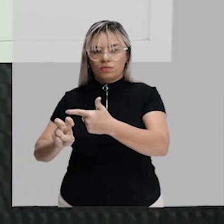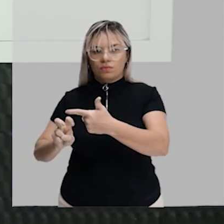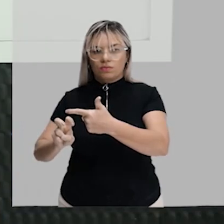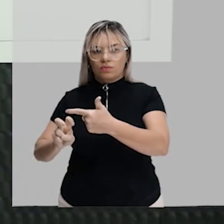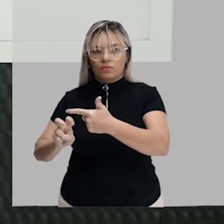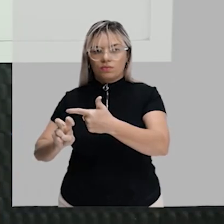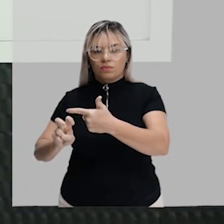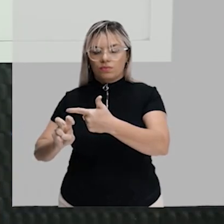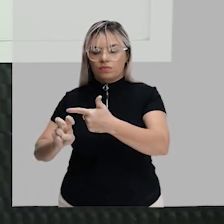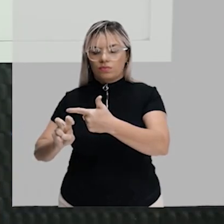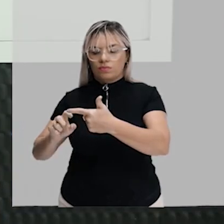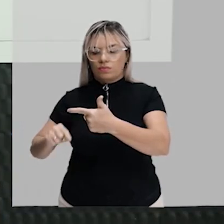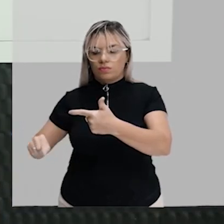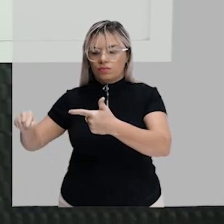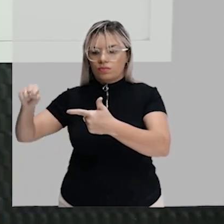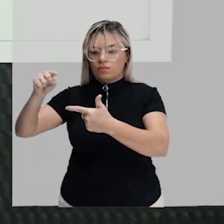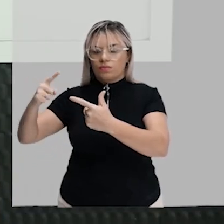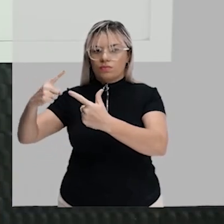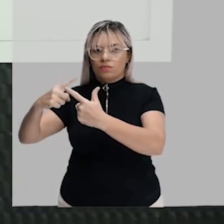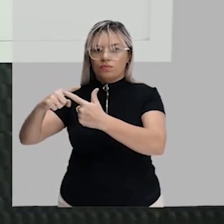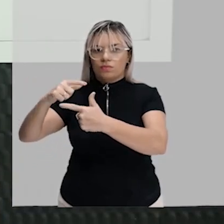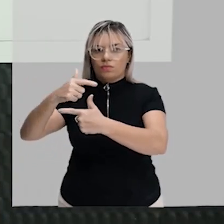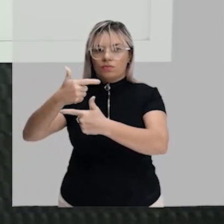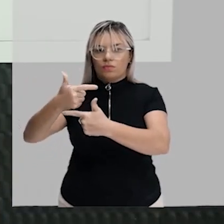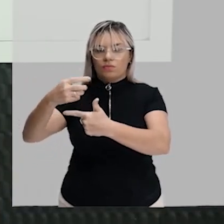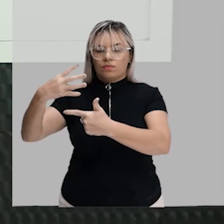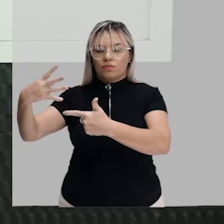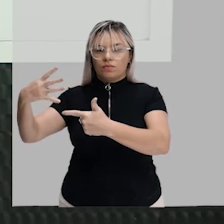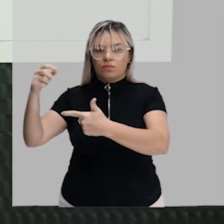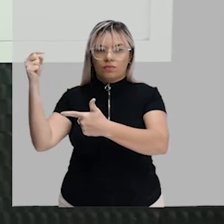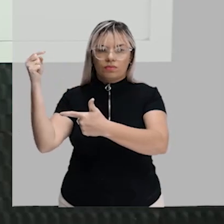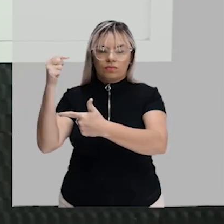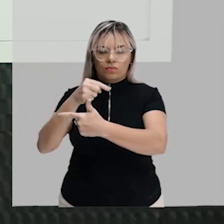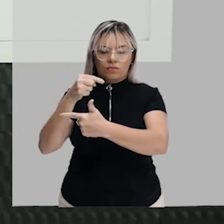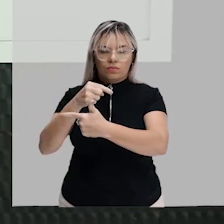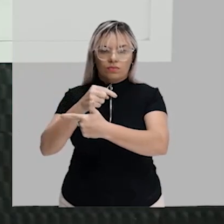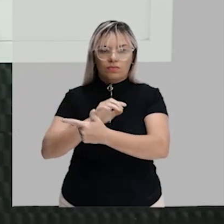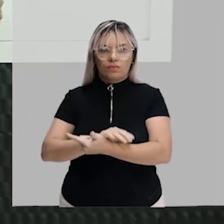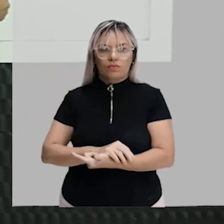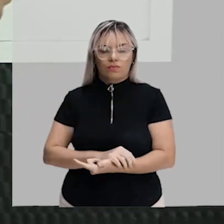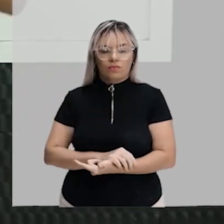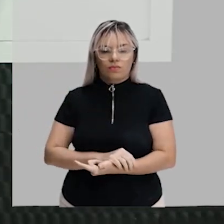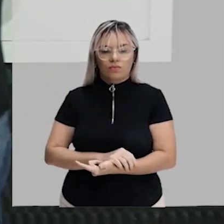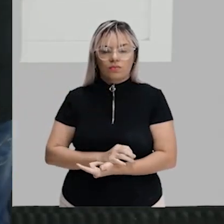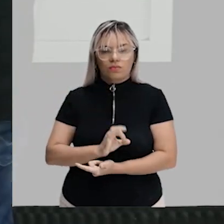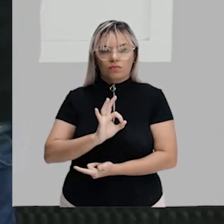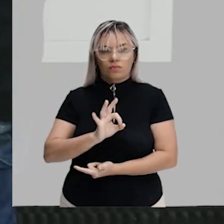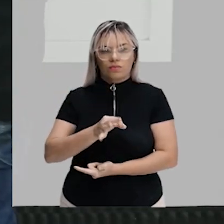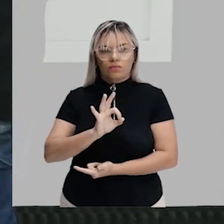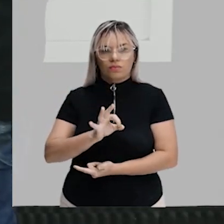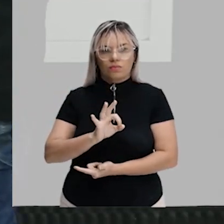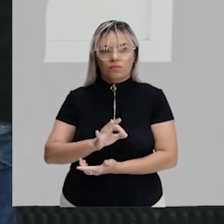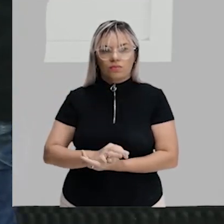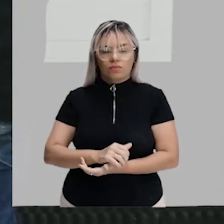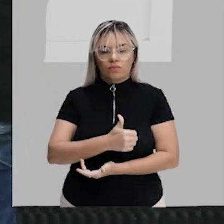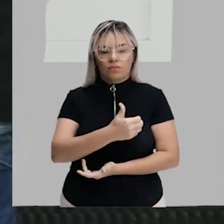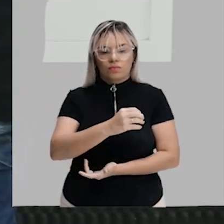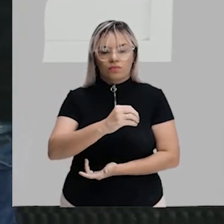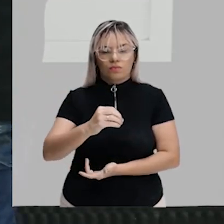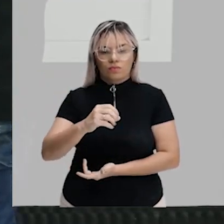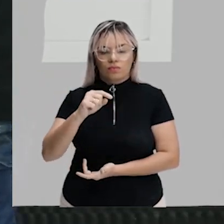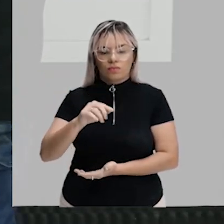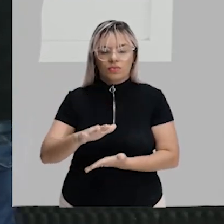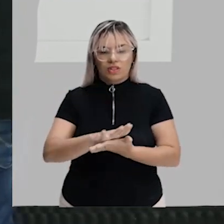Certo? Então, 5 vezes 24 vai dar exatamente 120. Então, para